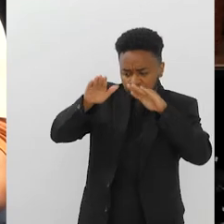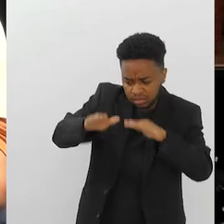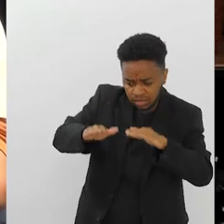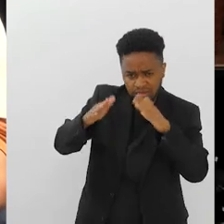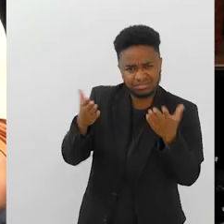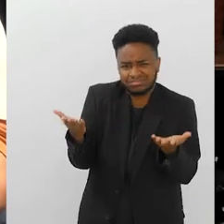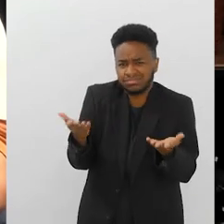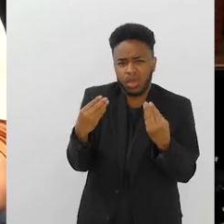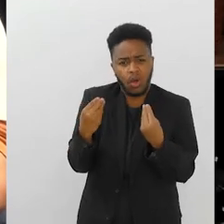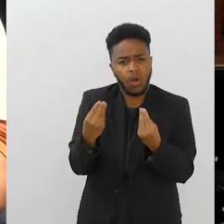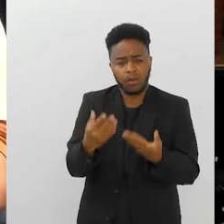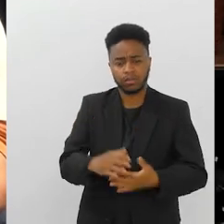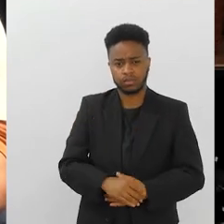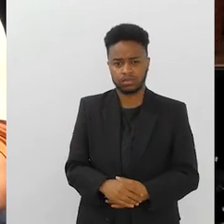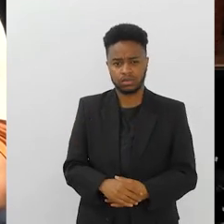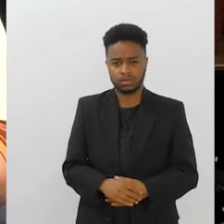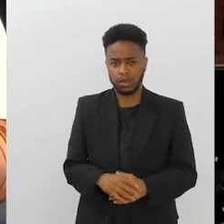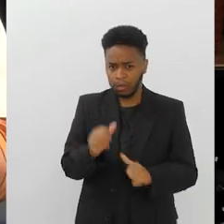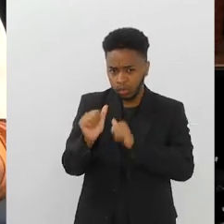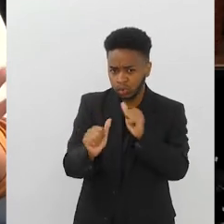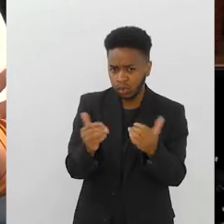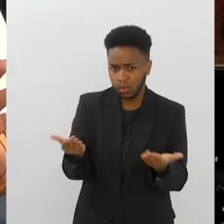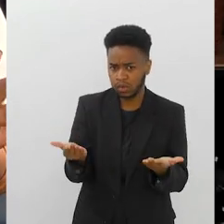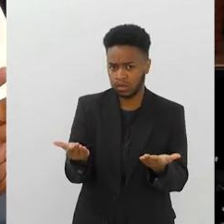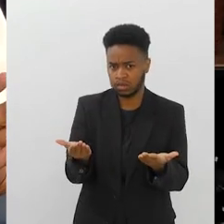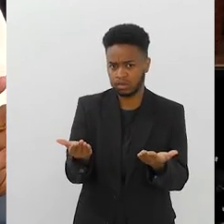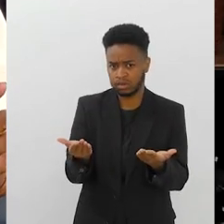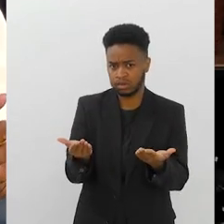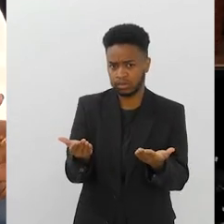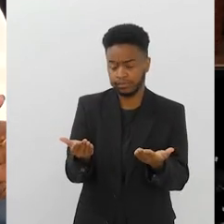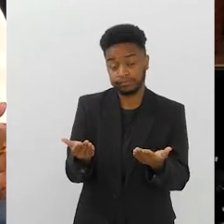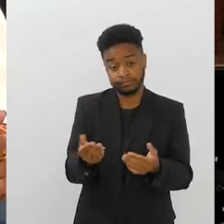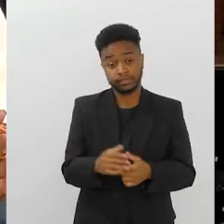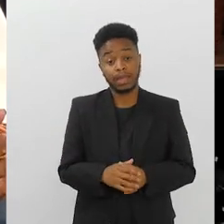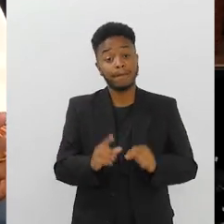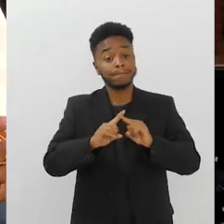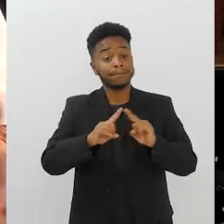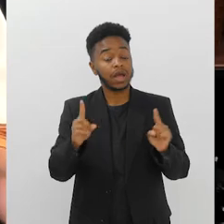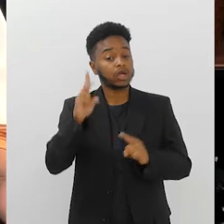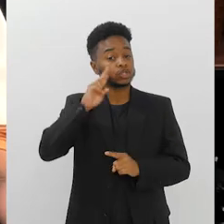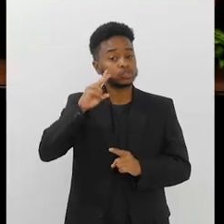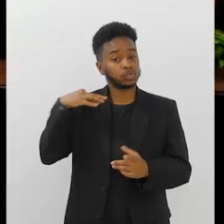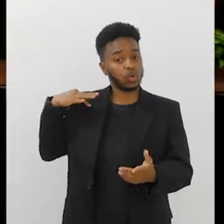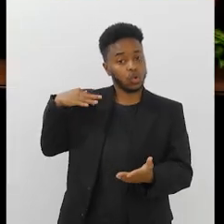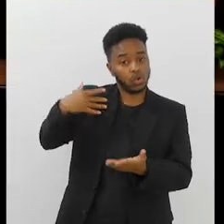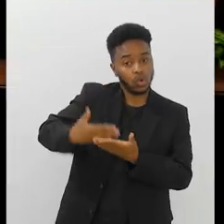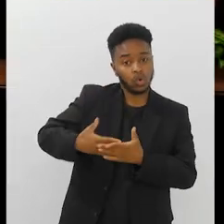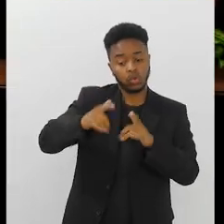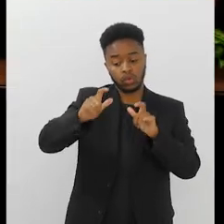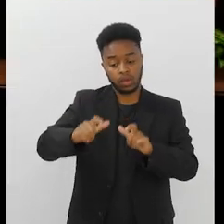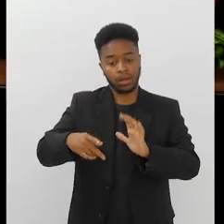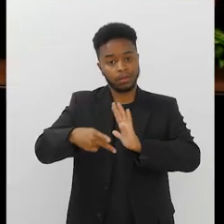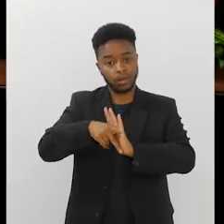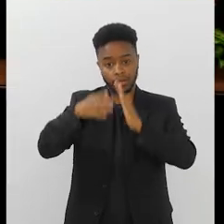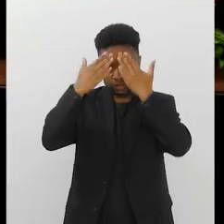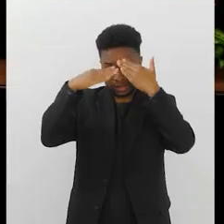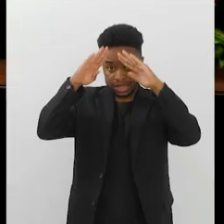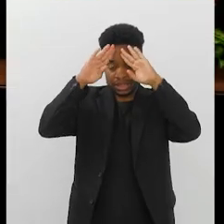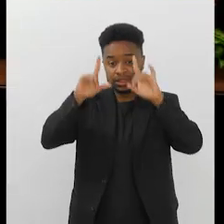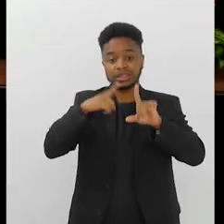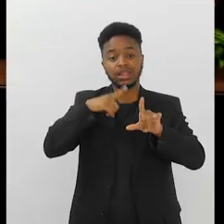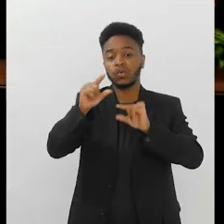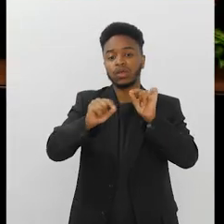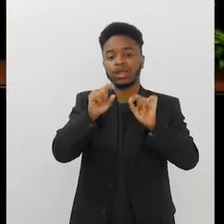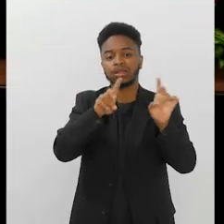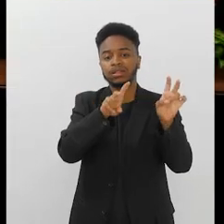é que tem que bater a cabeça para ele quer dizer mudou mas historicamente na na na terra dos orixa tem